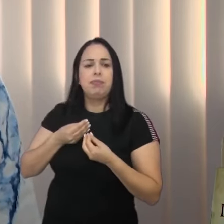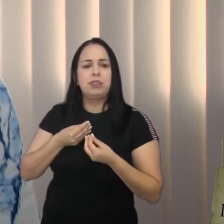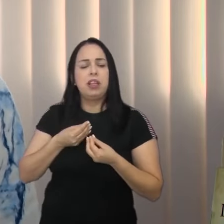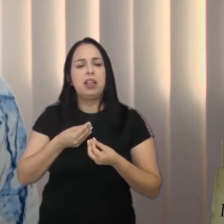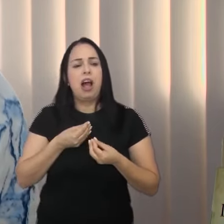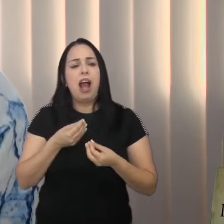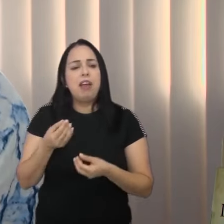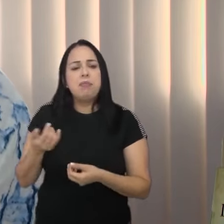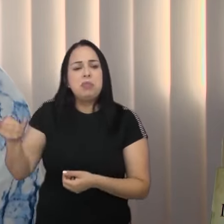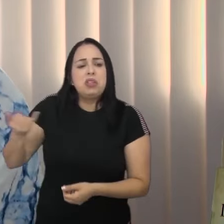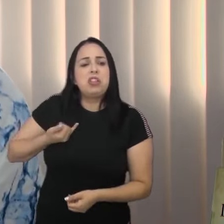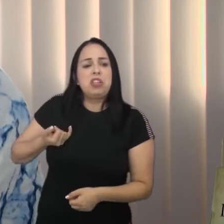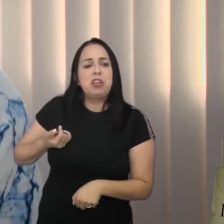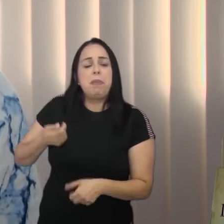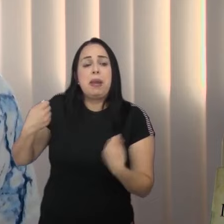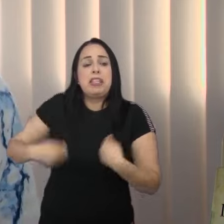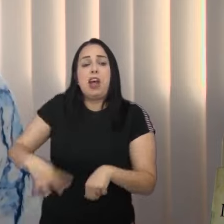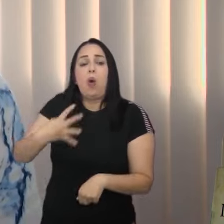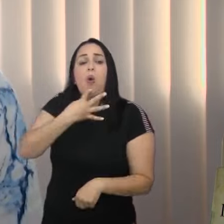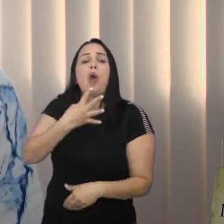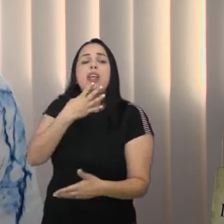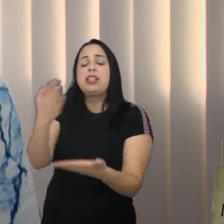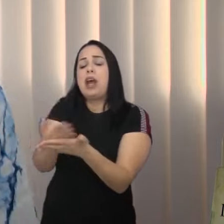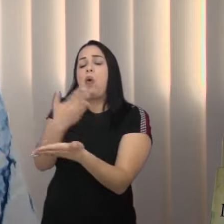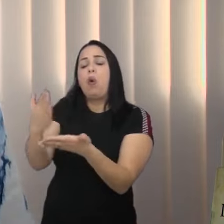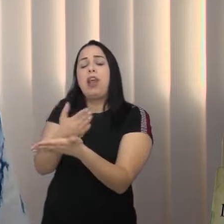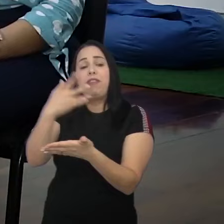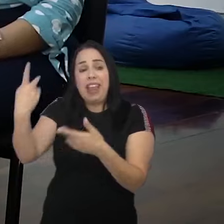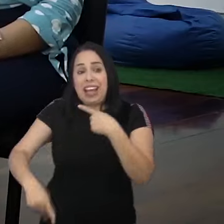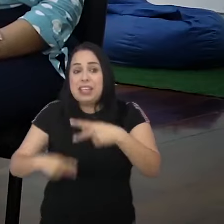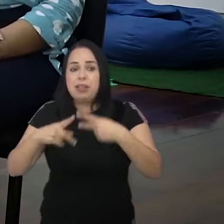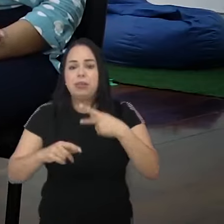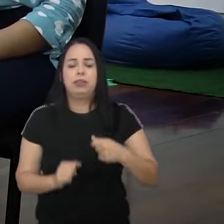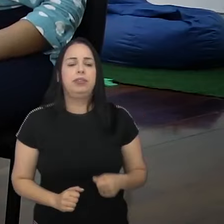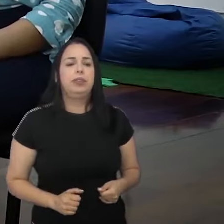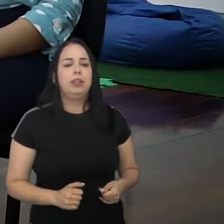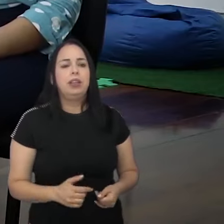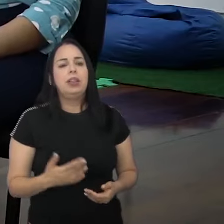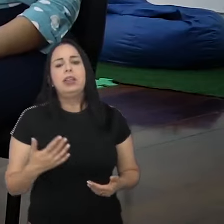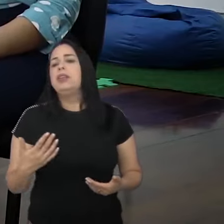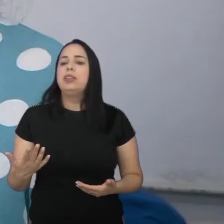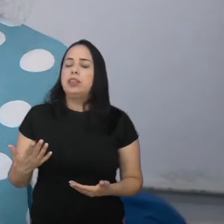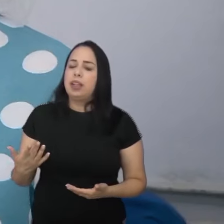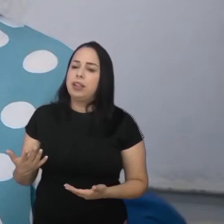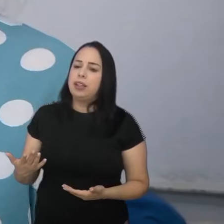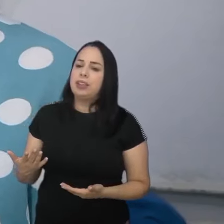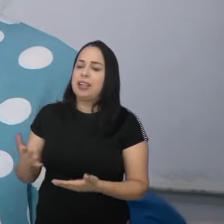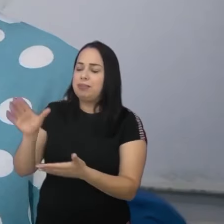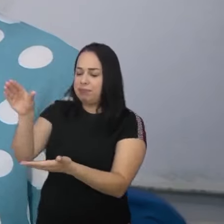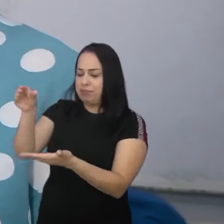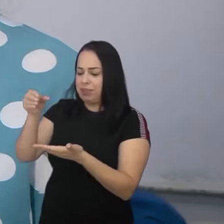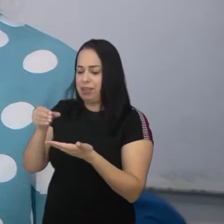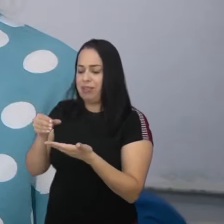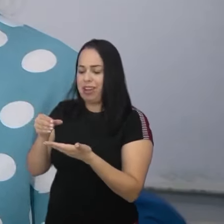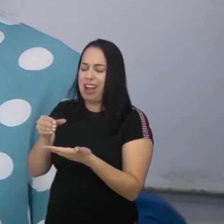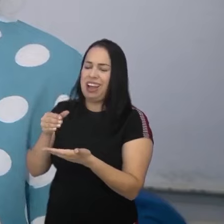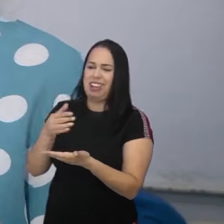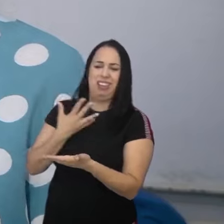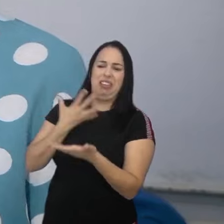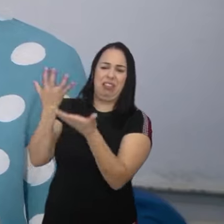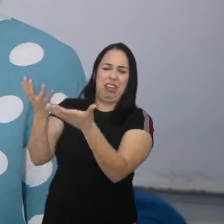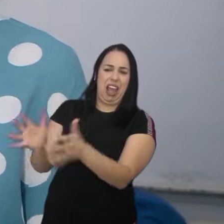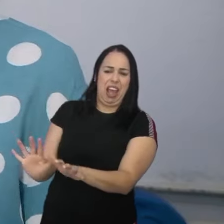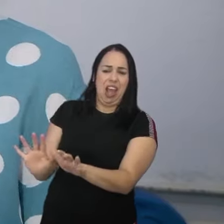falou assim, você tem obrigação de conhecer a obra do seu conterrâneo. Quando você recebeu essa obra, você foi aquele adolescente